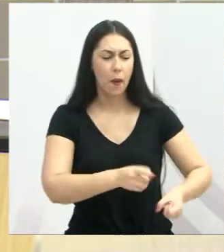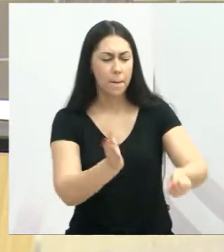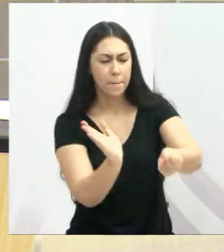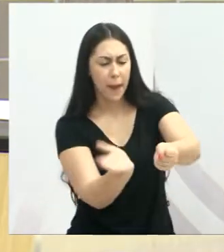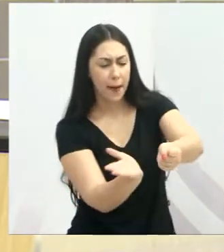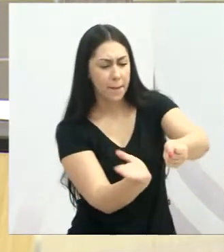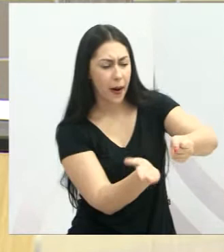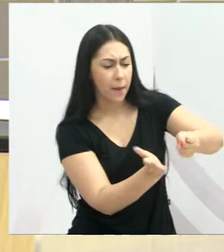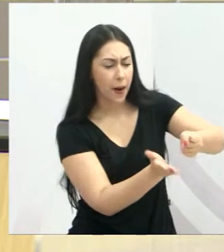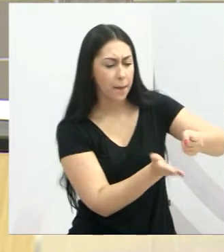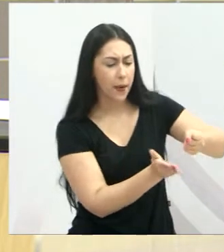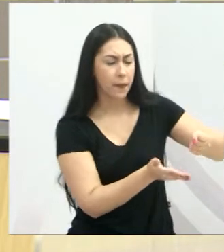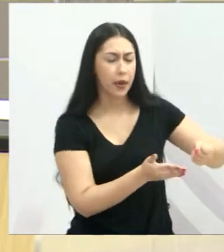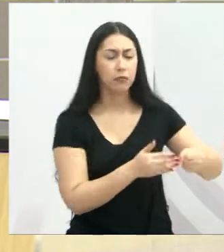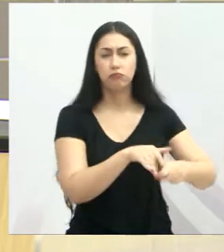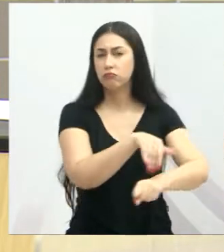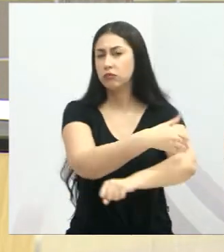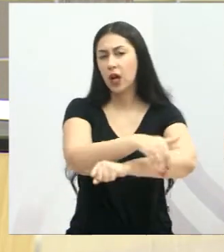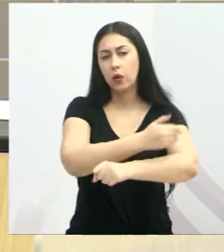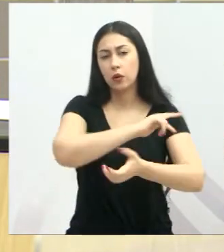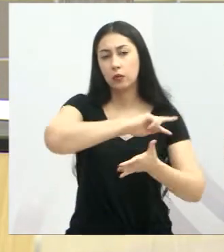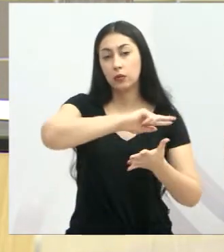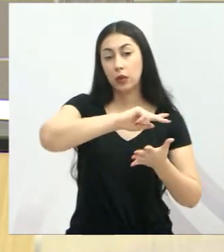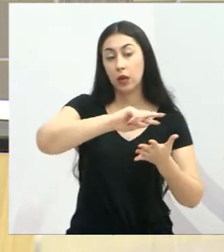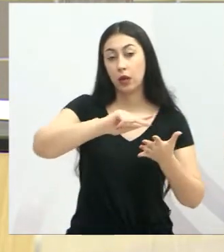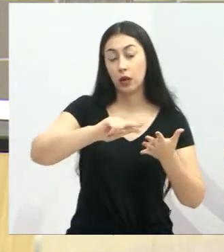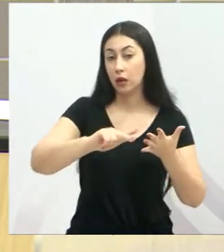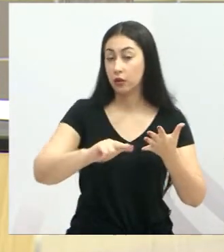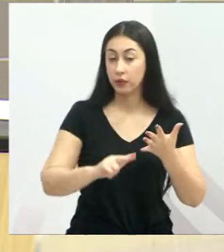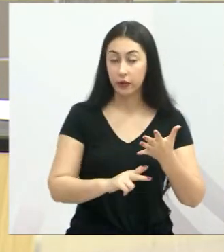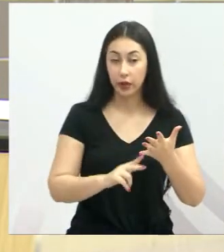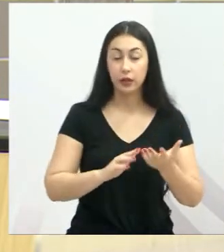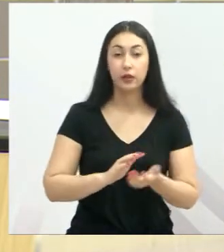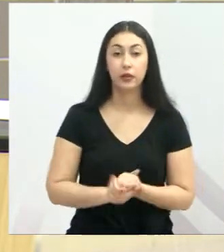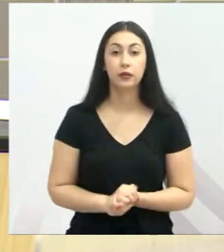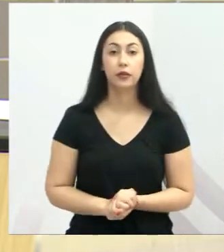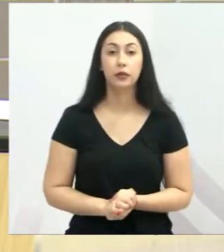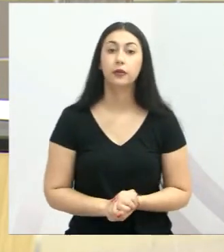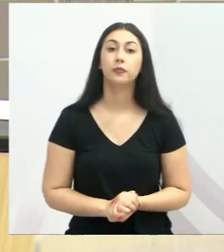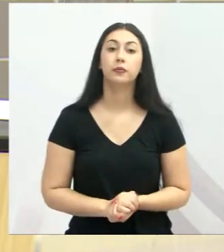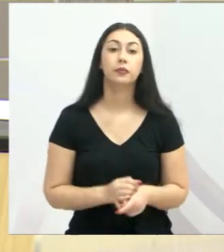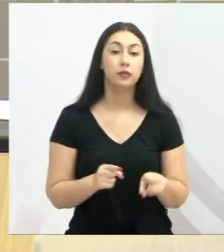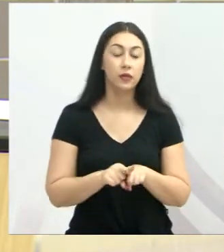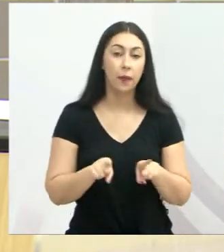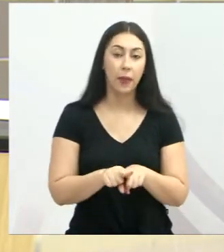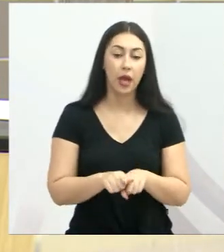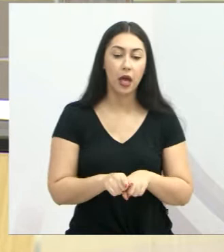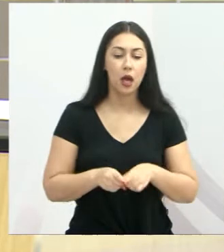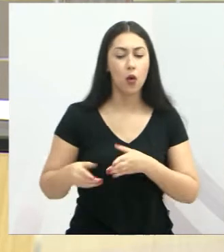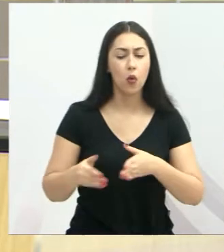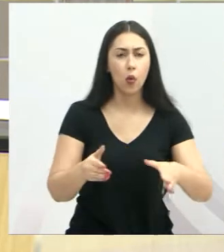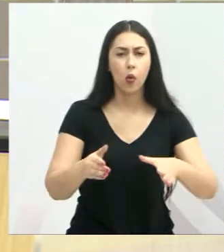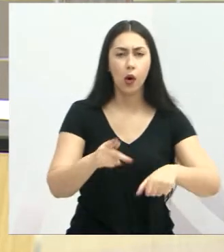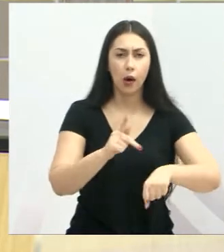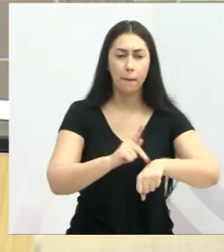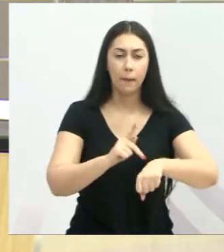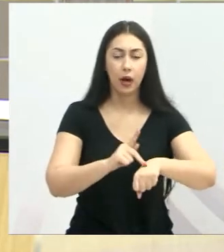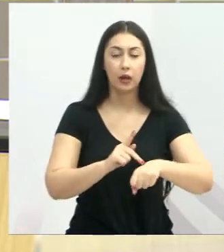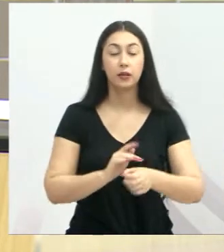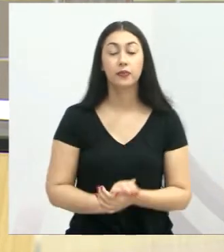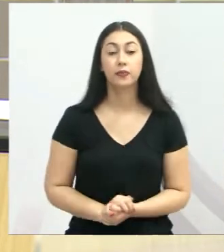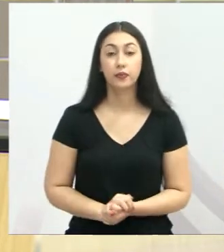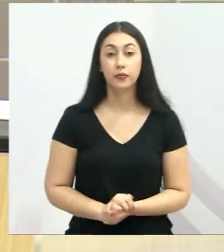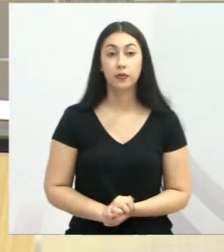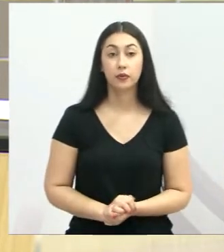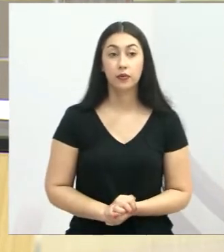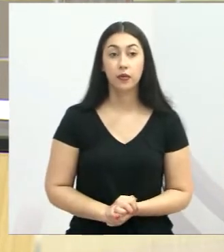em bloquetes, sextavados, ou mesmo os paralelepípedos, onde os matos crescem em seus vãos. Essa aplicação,